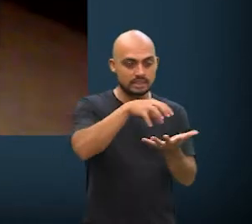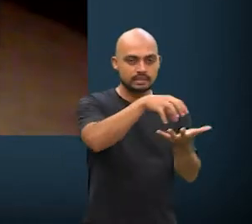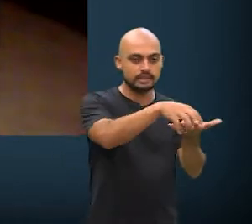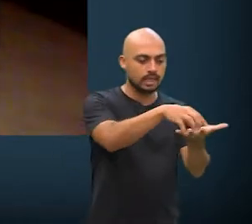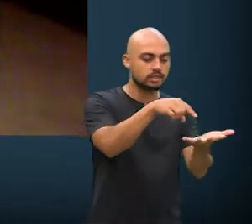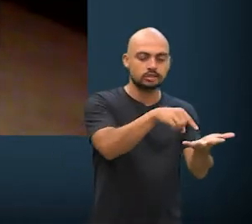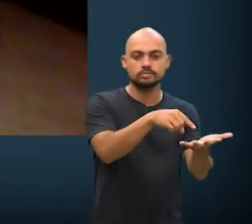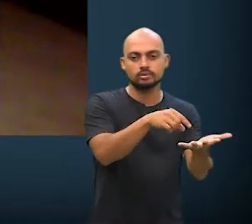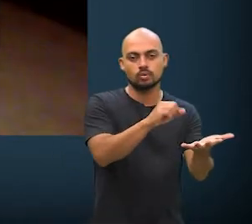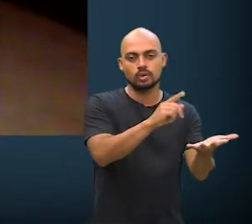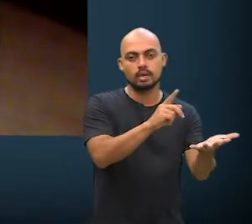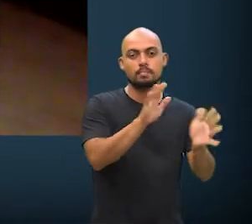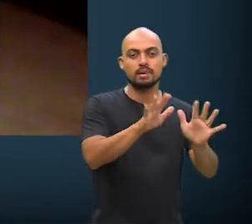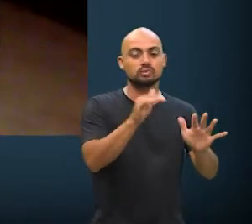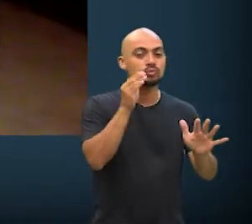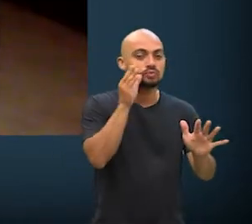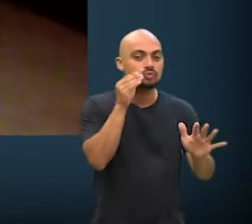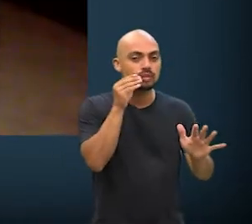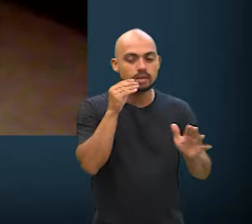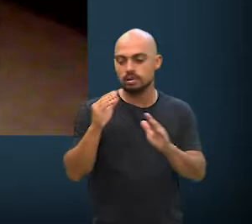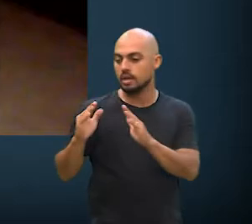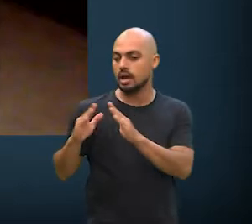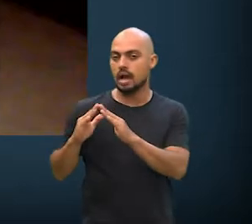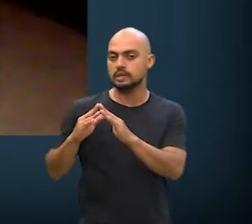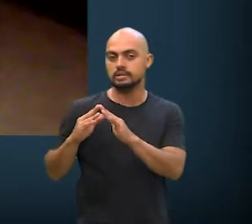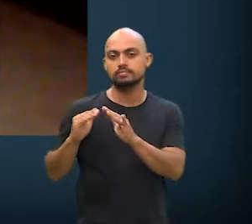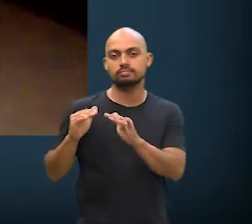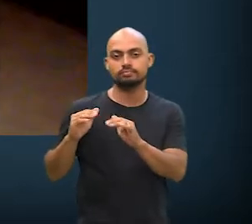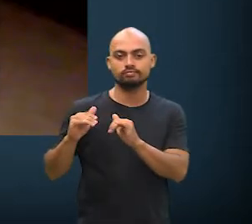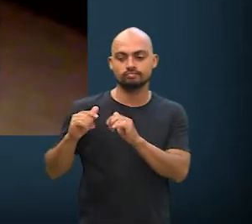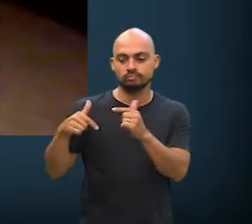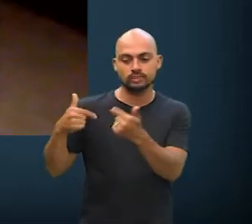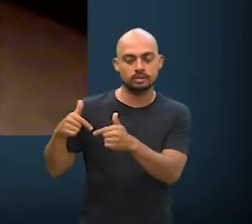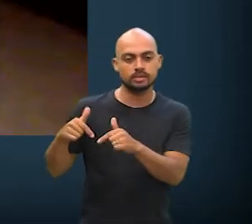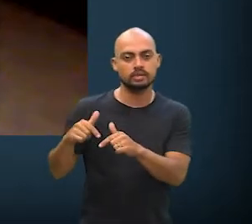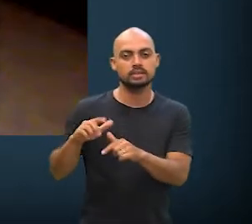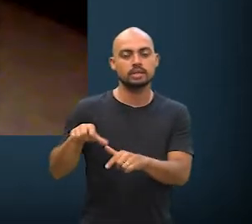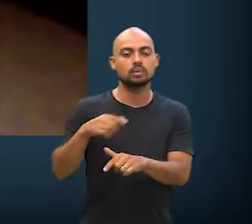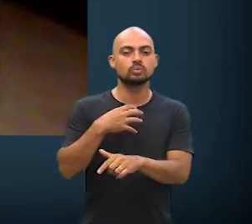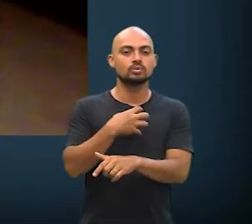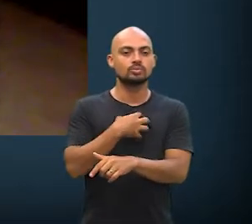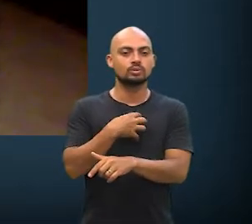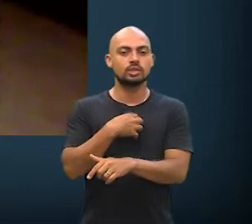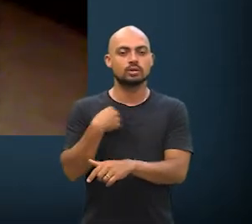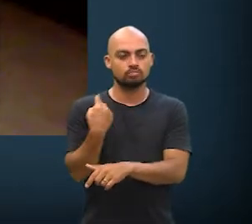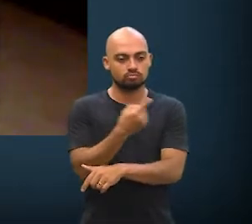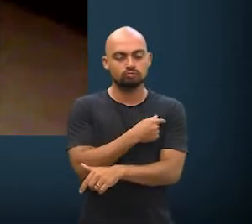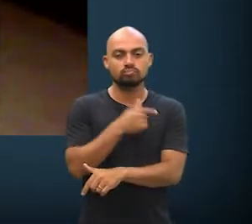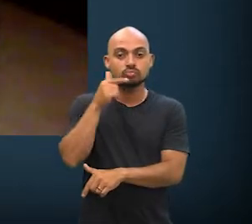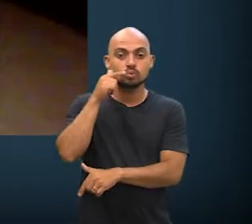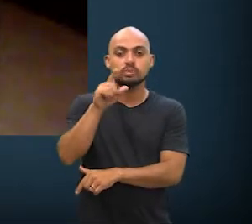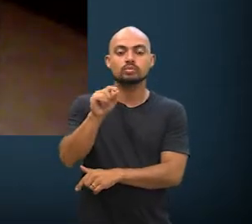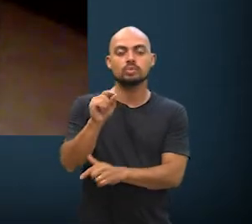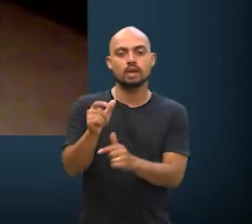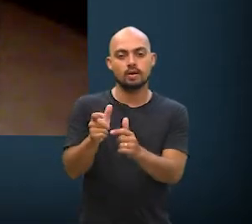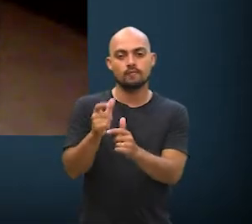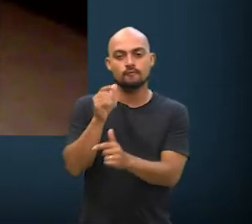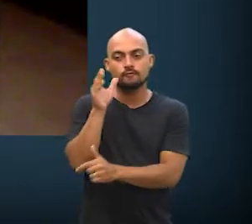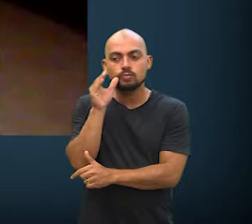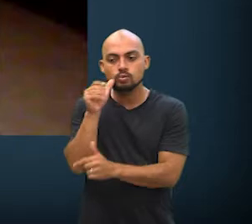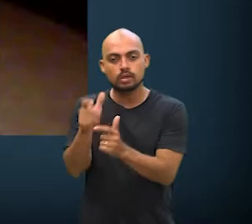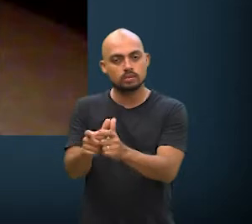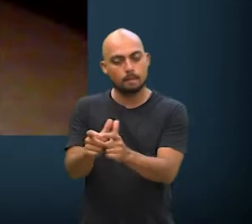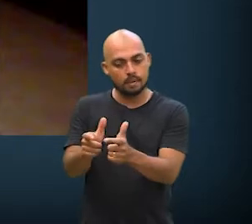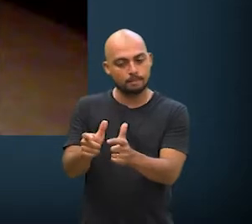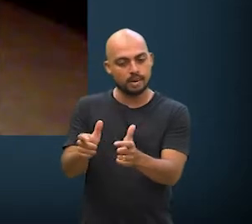o pessoal está home office, né? Então, numa situação dessa, a gente conseguiu aumentar o quadro de funcionários por causa